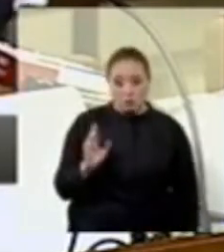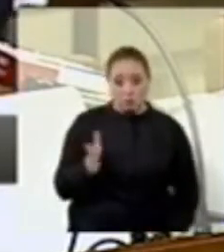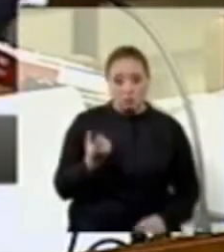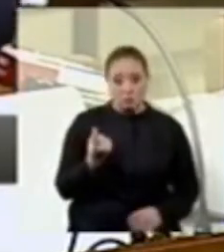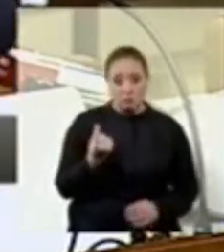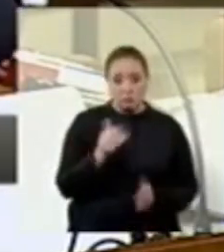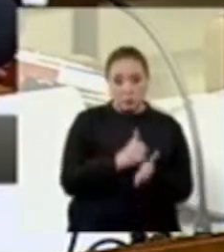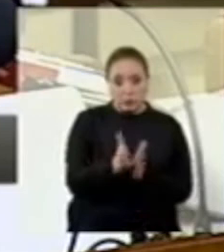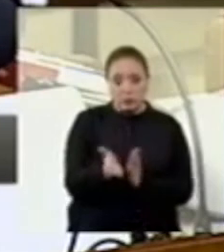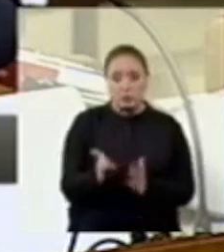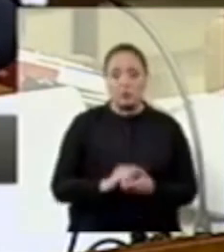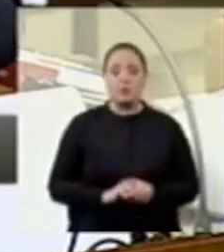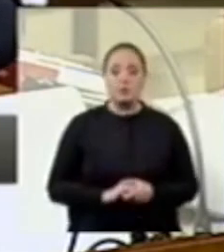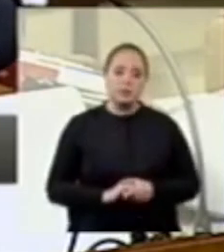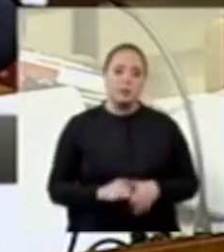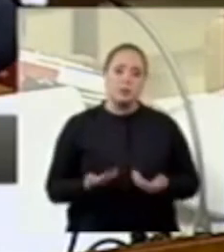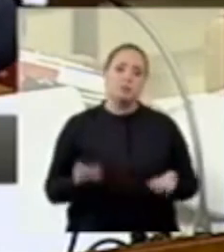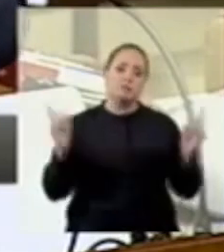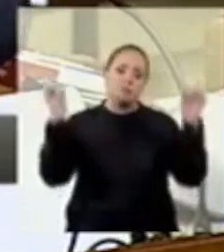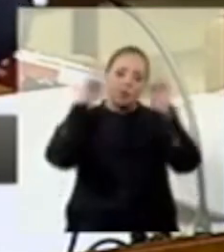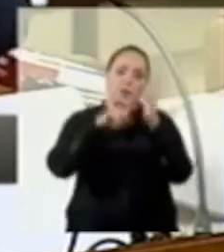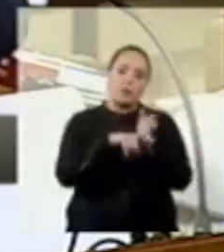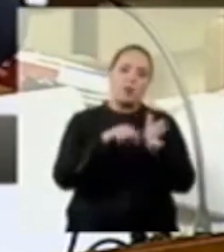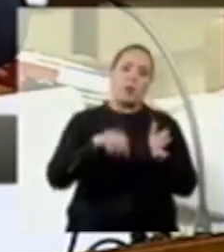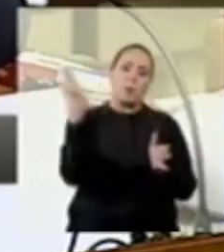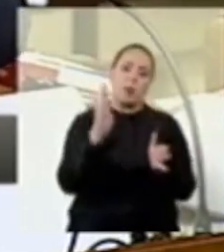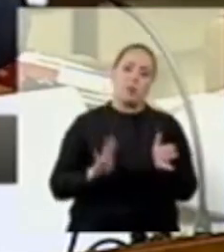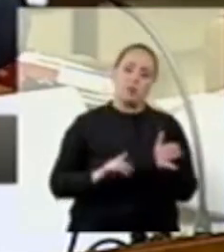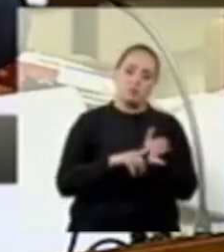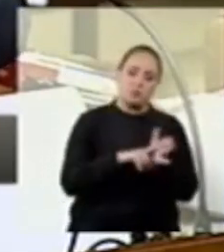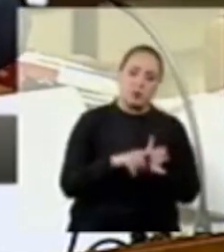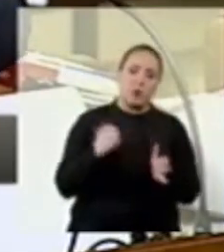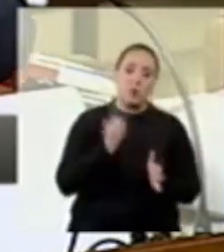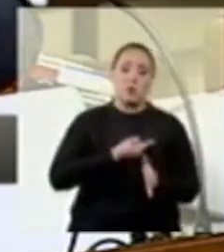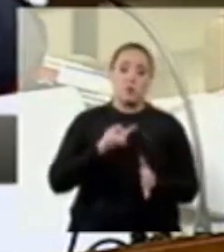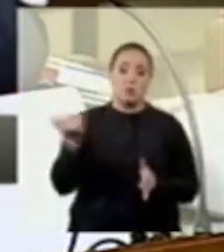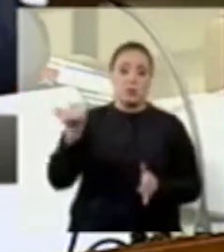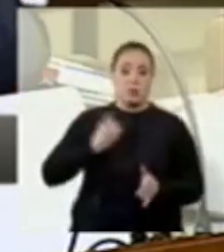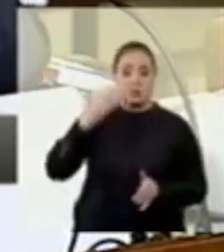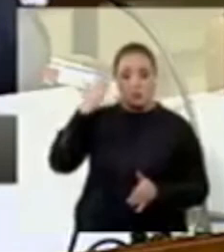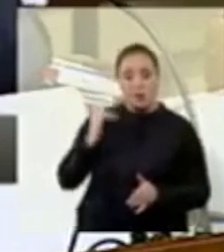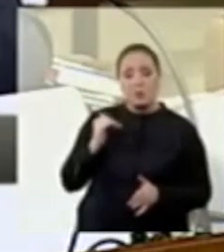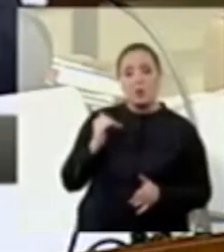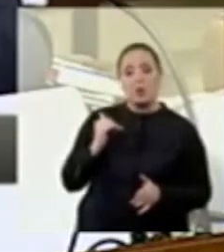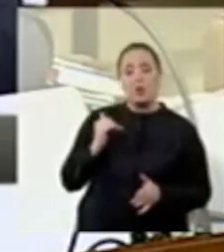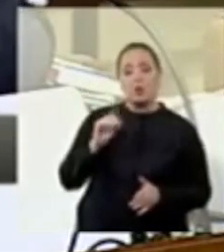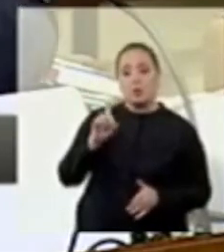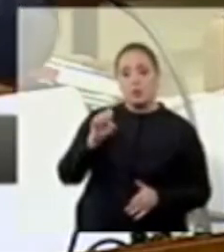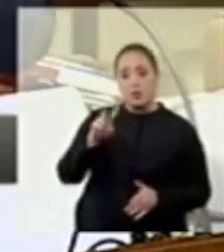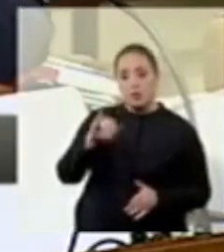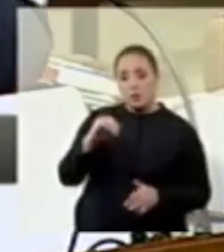confirmando poucas dificuldades de investigação brasileiros nós ficamos sabendo do desvio porque o banco na suíça achou que tinha alguma coisa errada